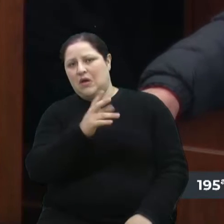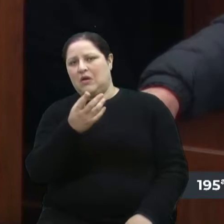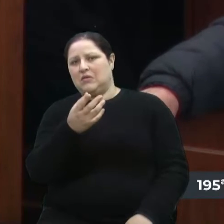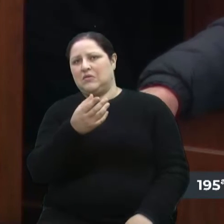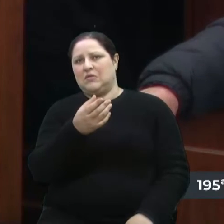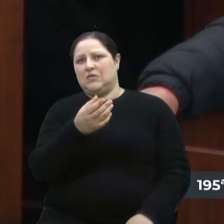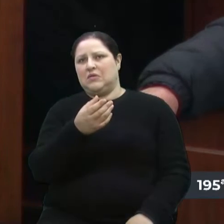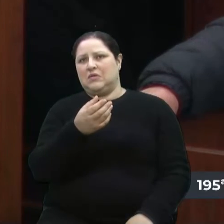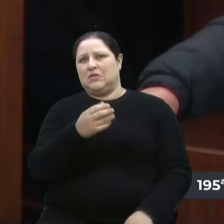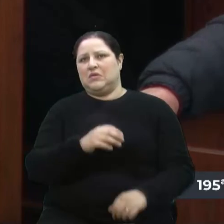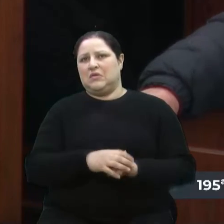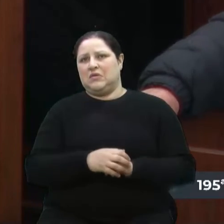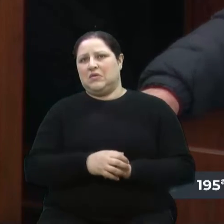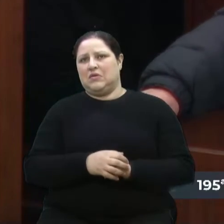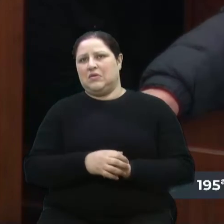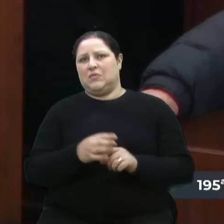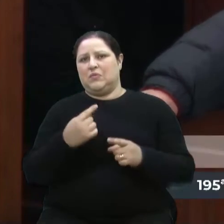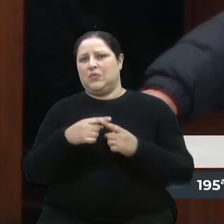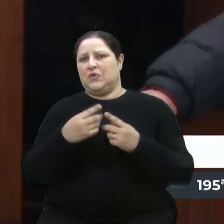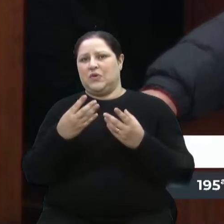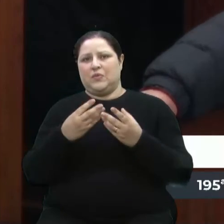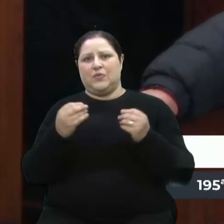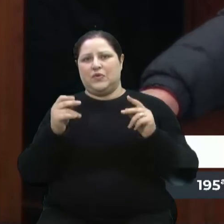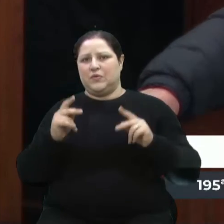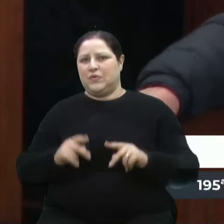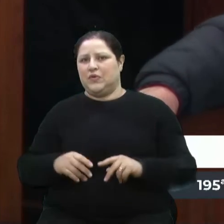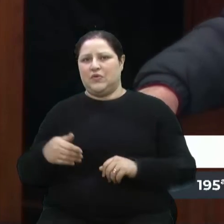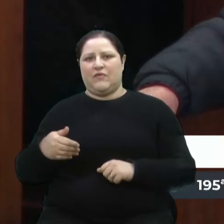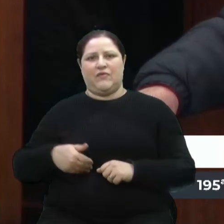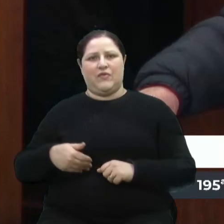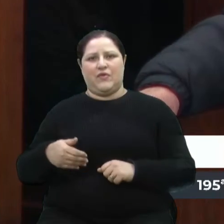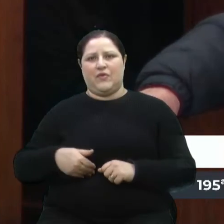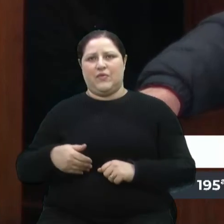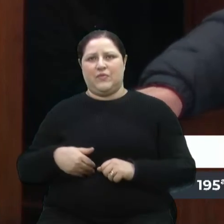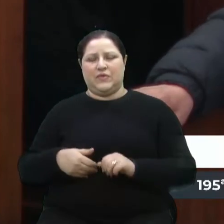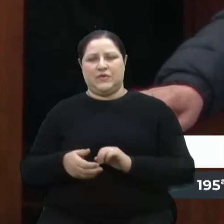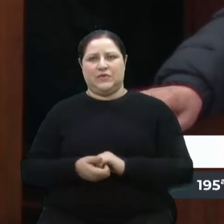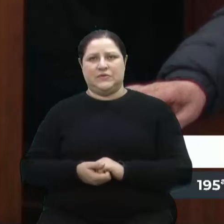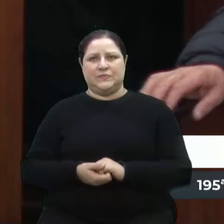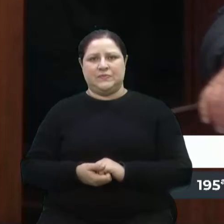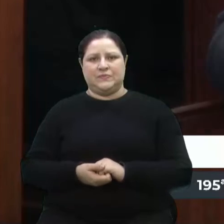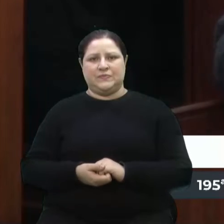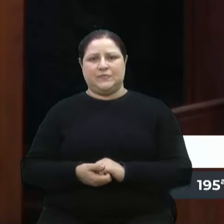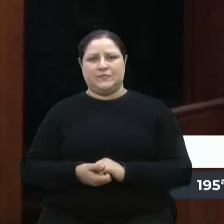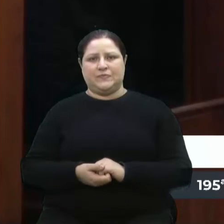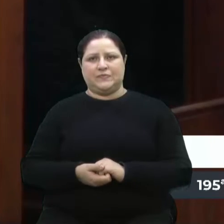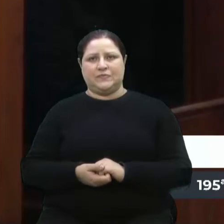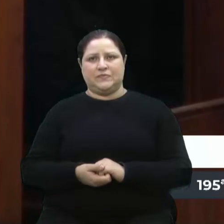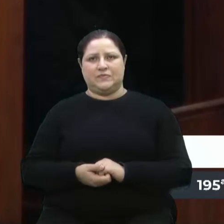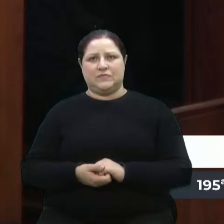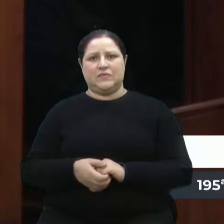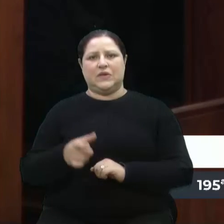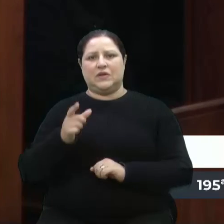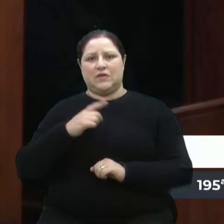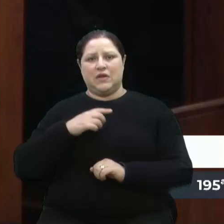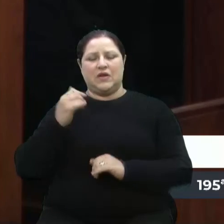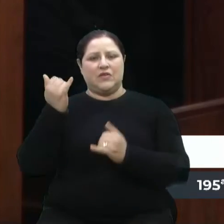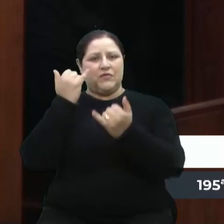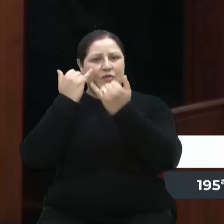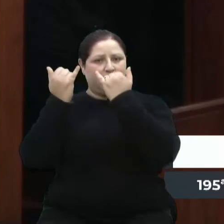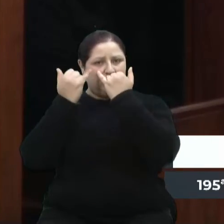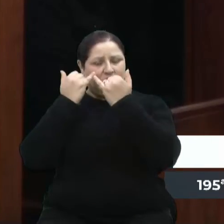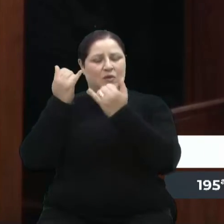60 milhões passando fome, vereador D'Ambrosio está me dizendo aqui. Então, nós temos alguns dados das